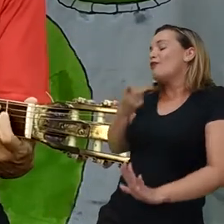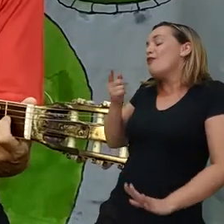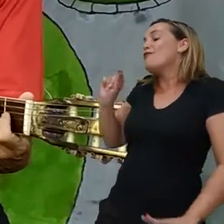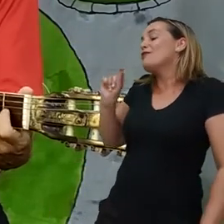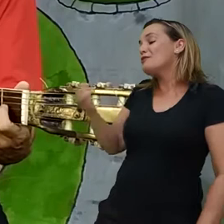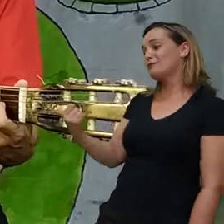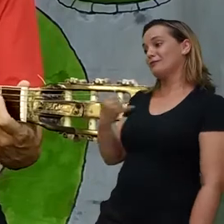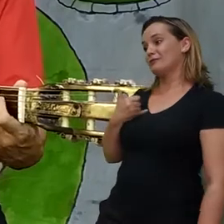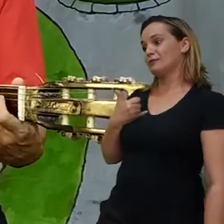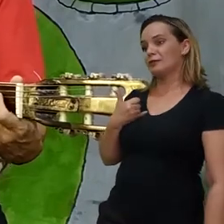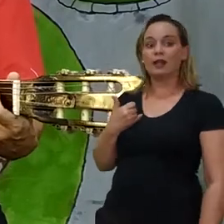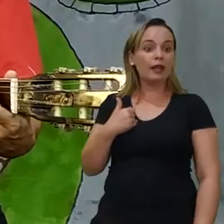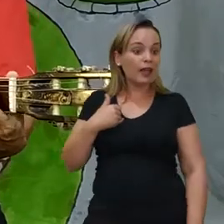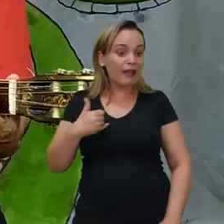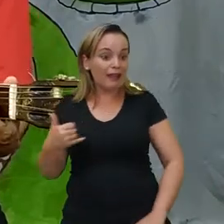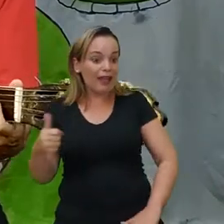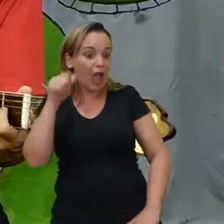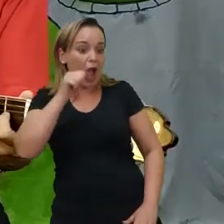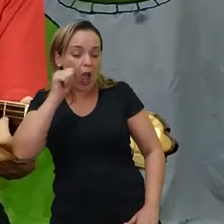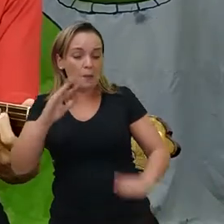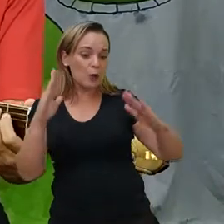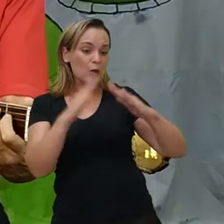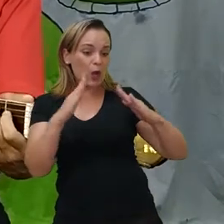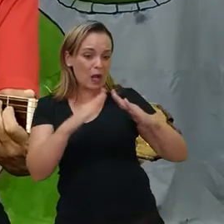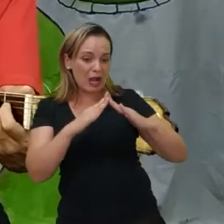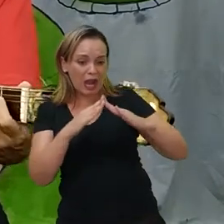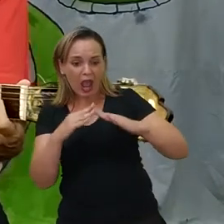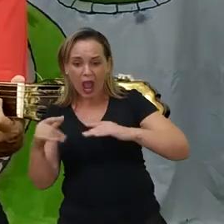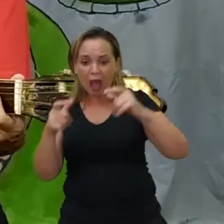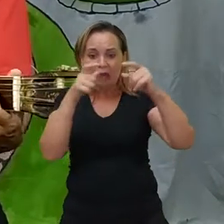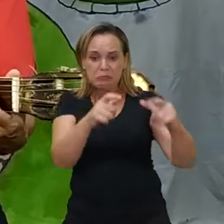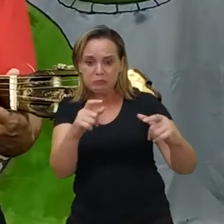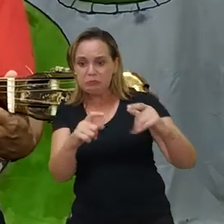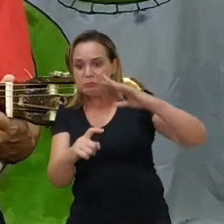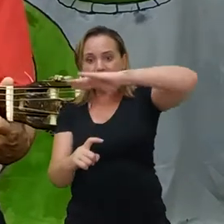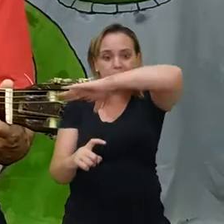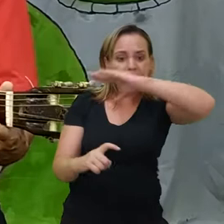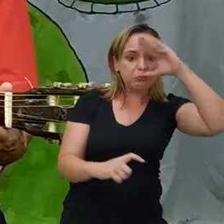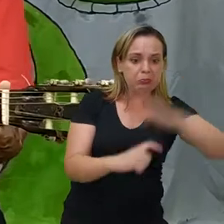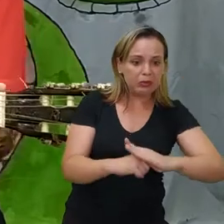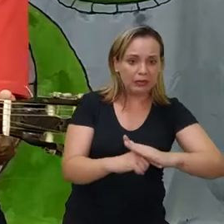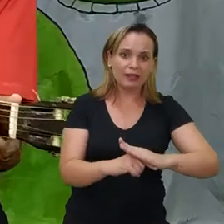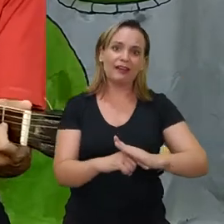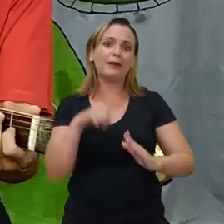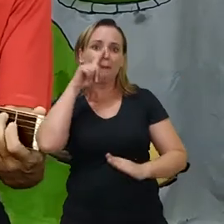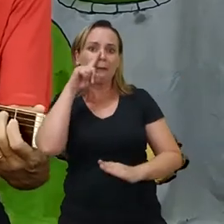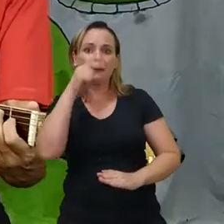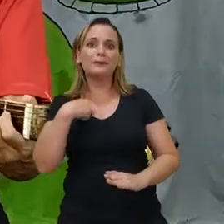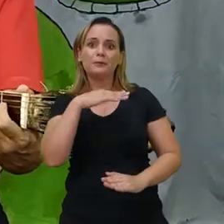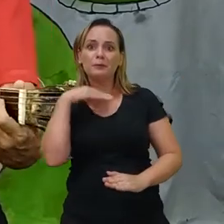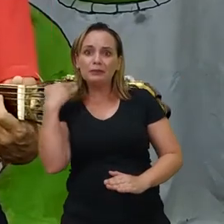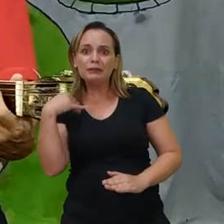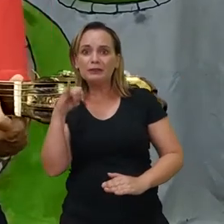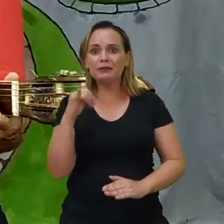me falar. A dona da casa grande colocou uma ratoeira. Veja só, posso morrer se